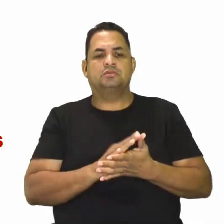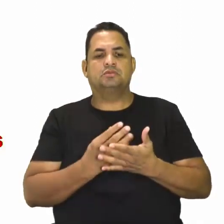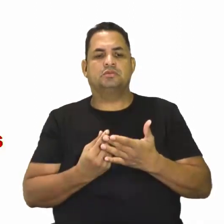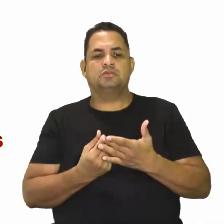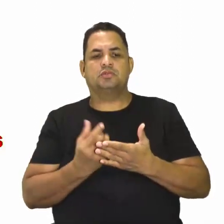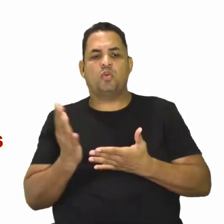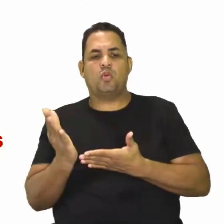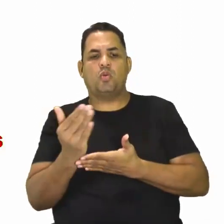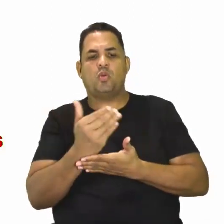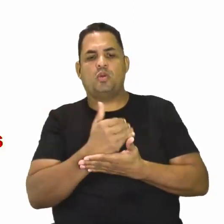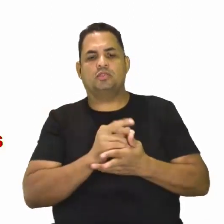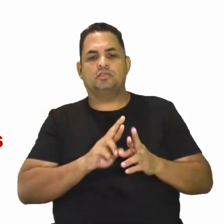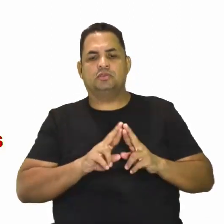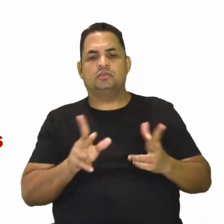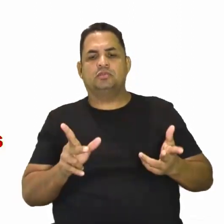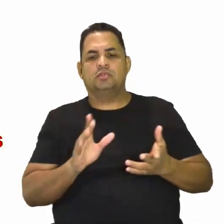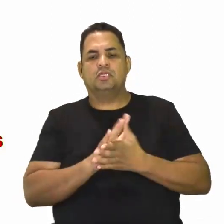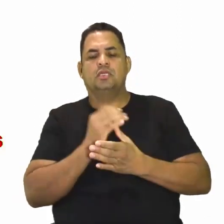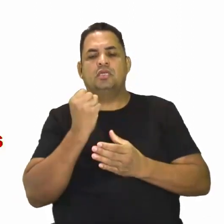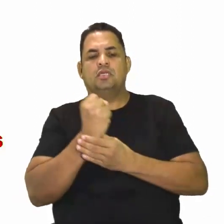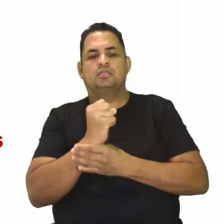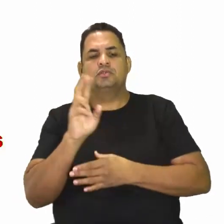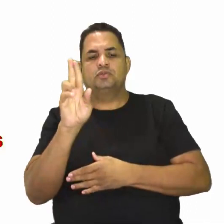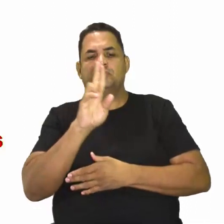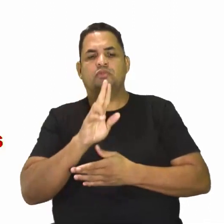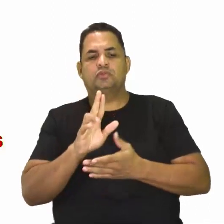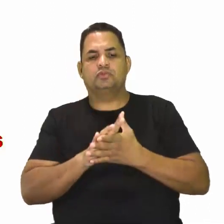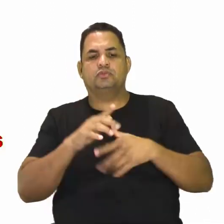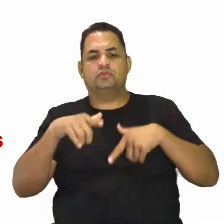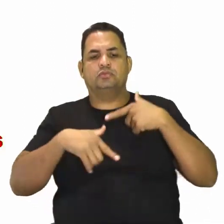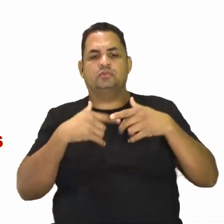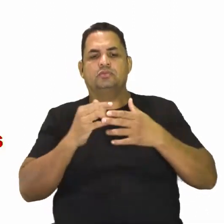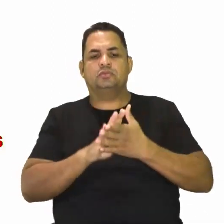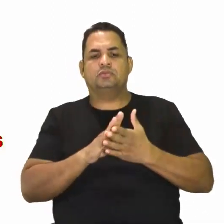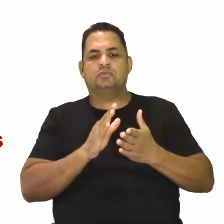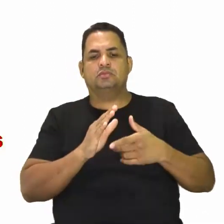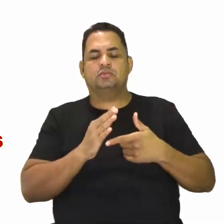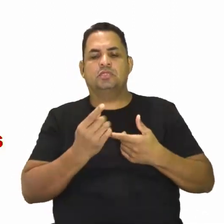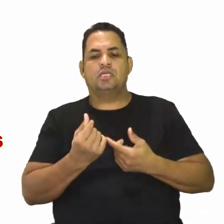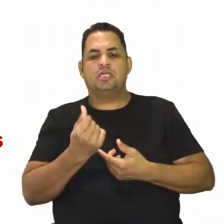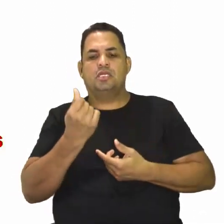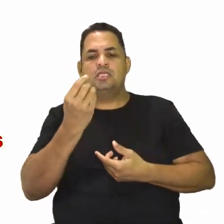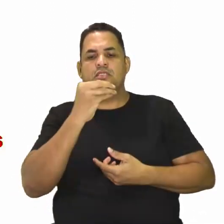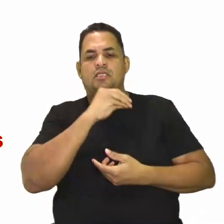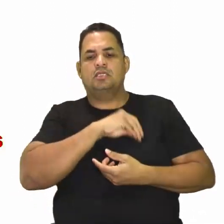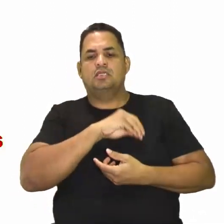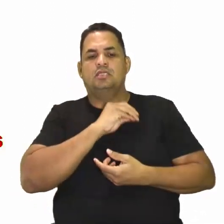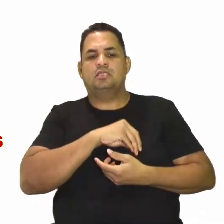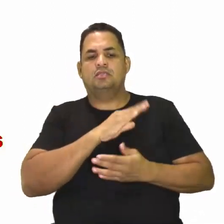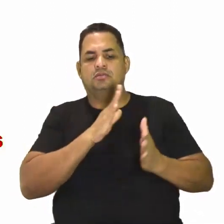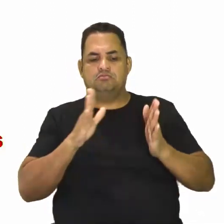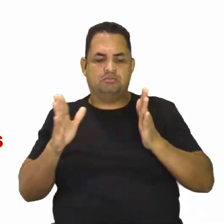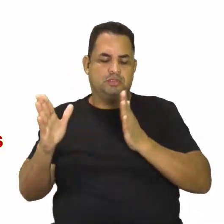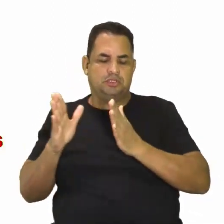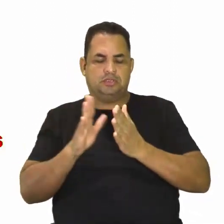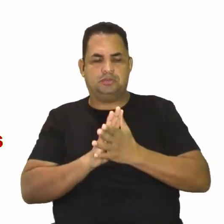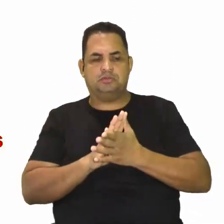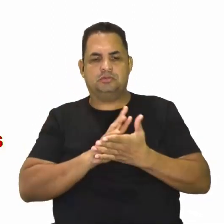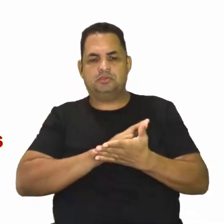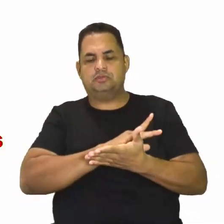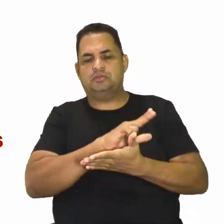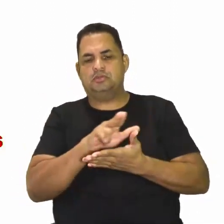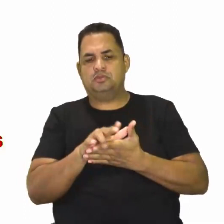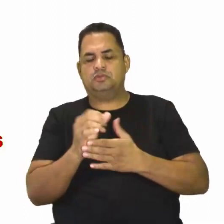renda em várias épocas do ano. Pessoal, lembra, quando a gente fala sobre isso, esses fatores aqui são importantíssimos. Por